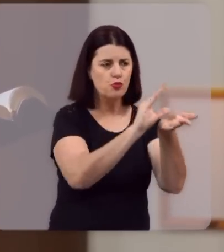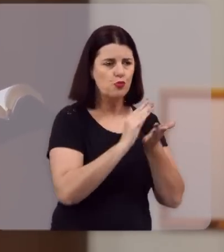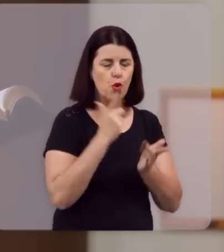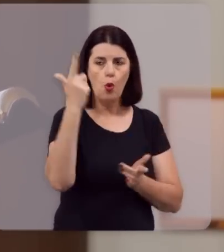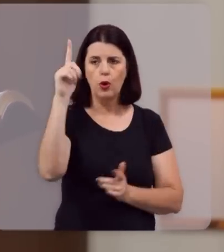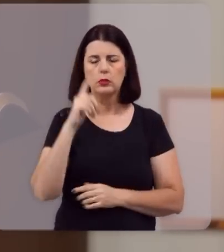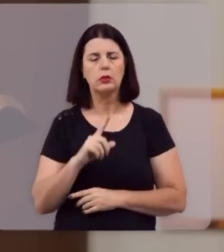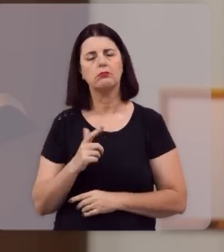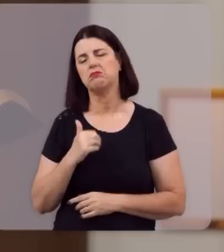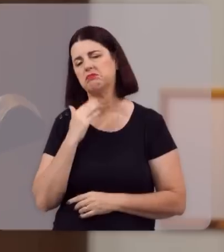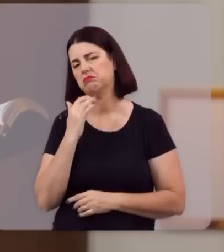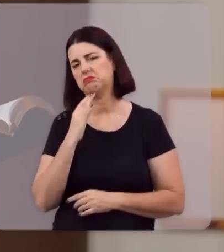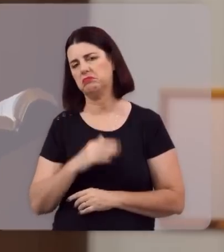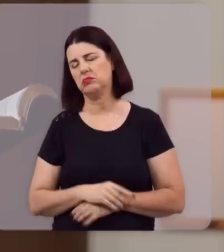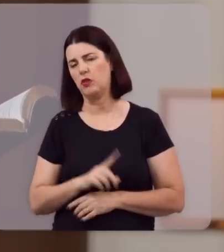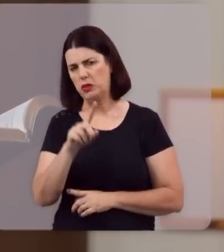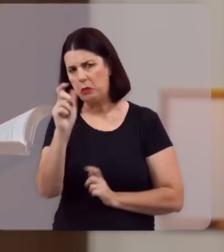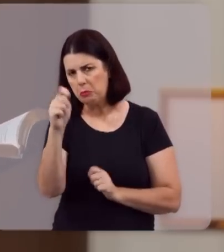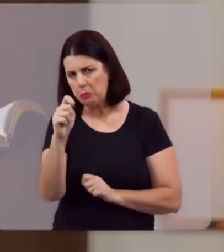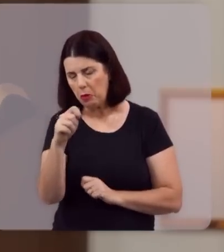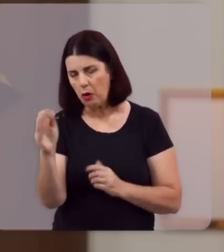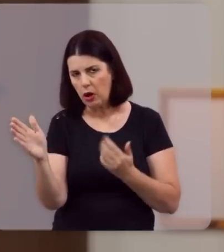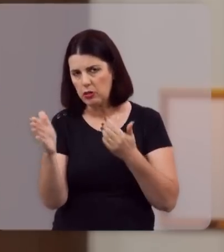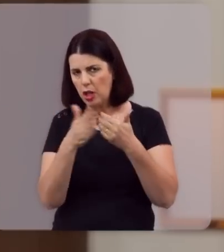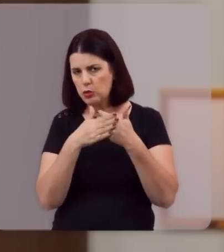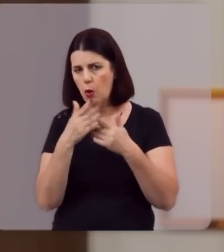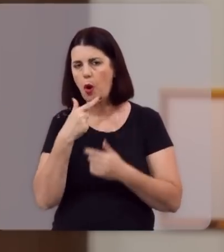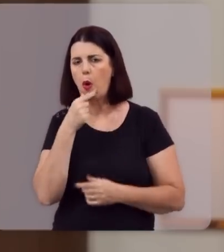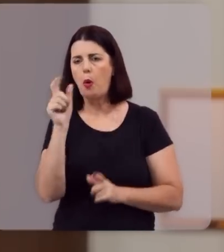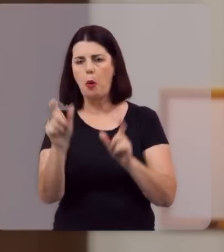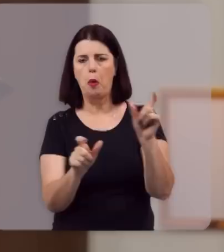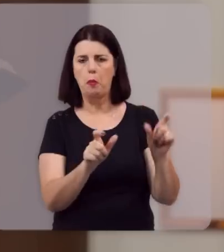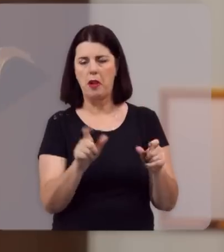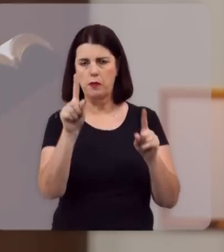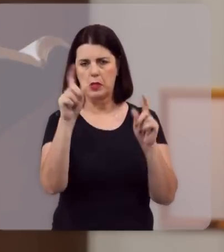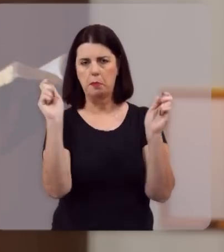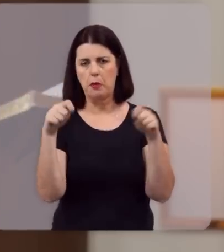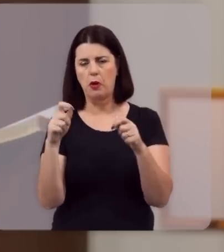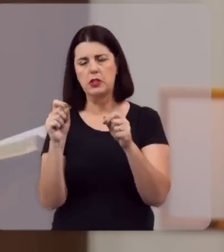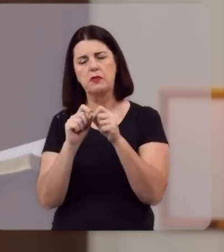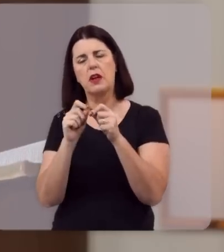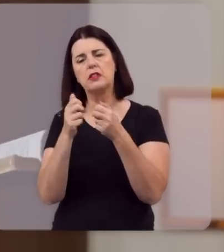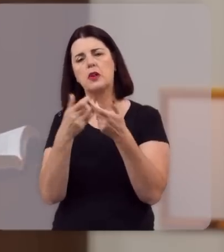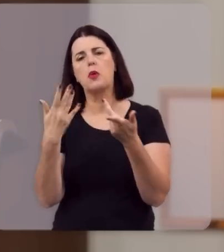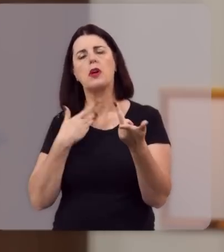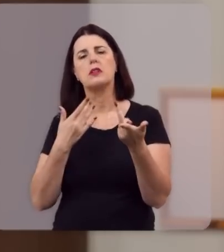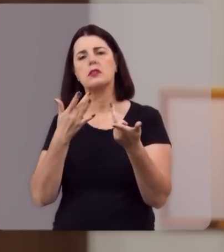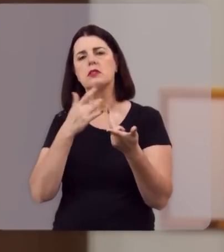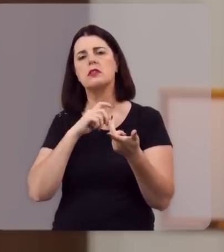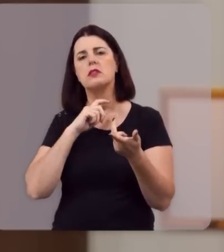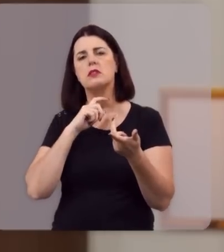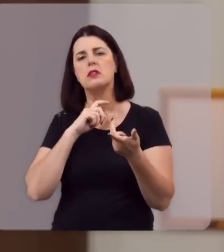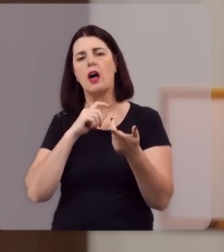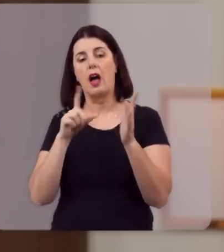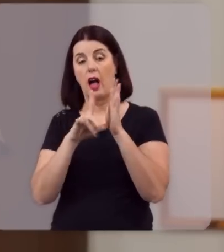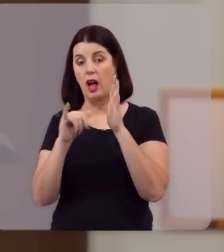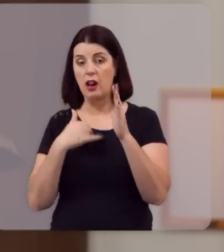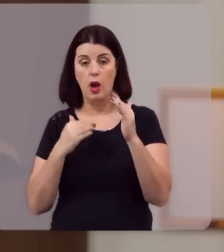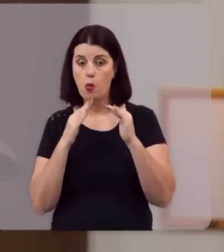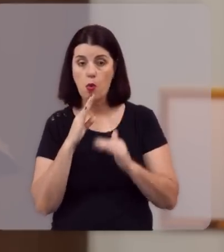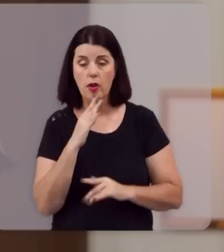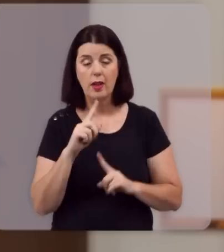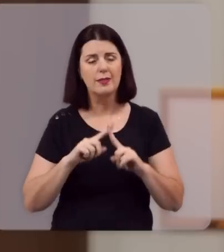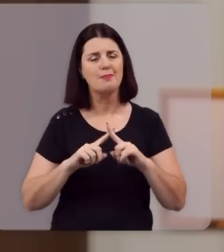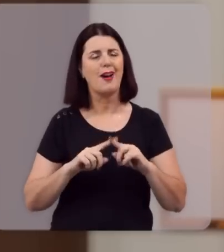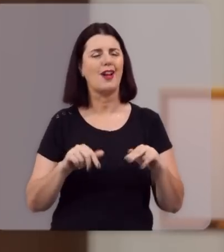alheios não você pode se esconder dos homens você pode fazer alguma coisa que escape do braço da lei